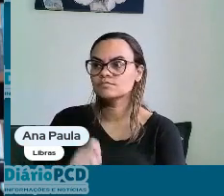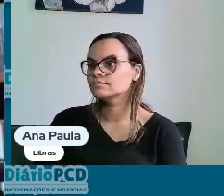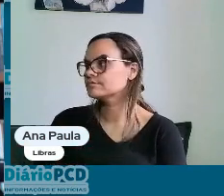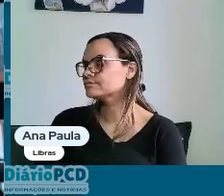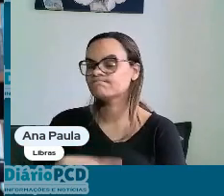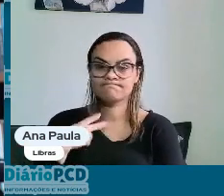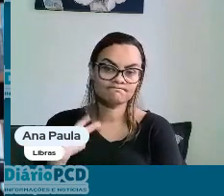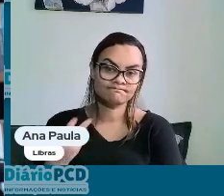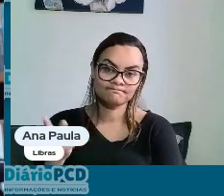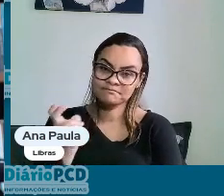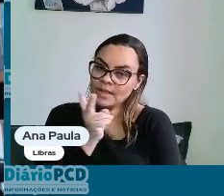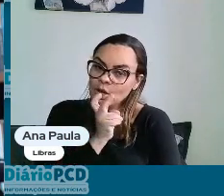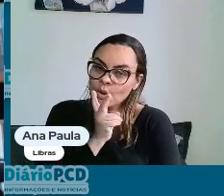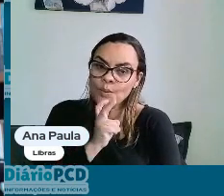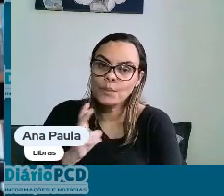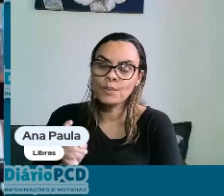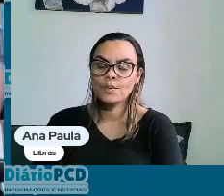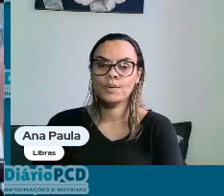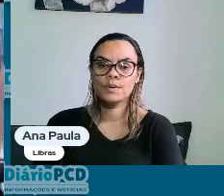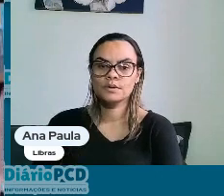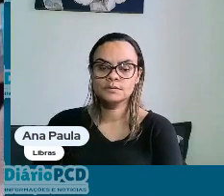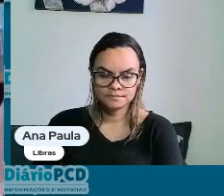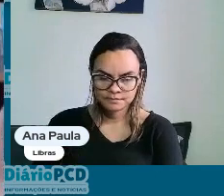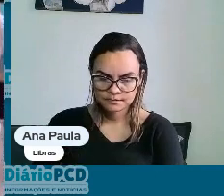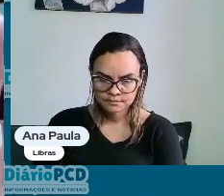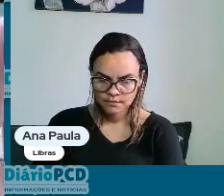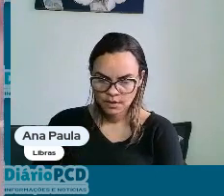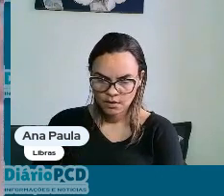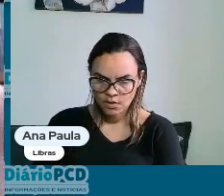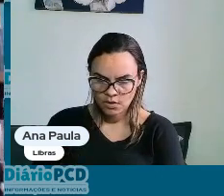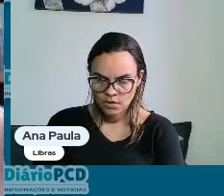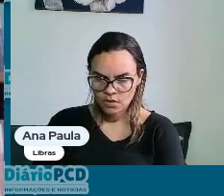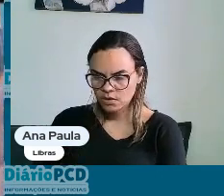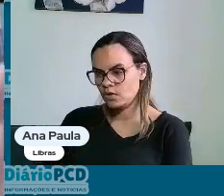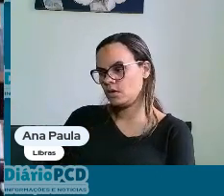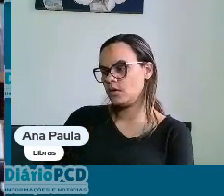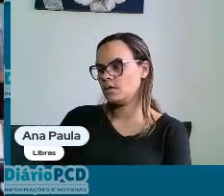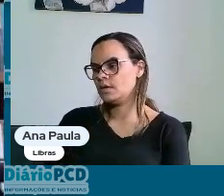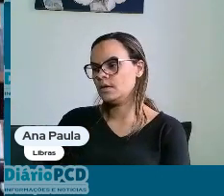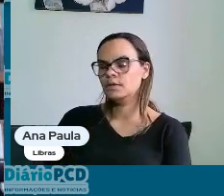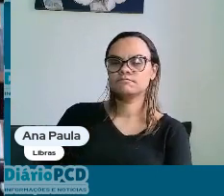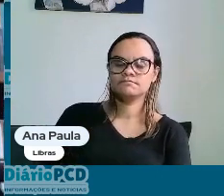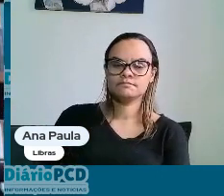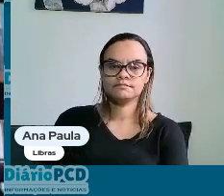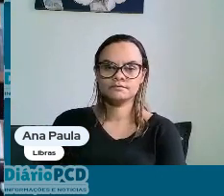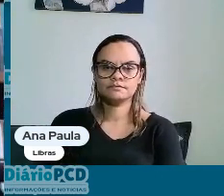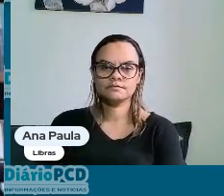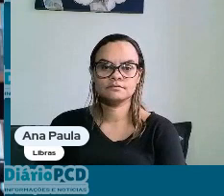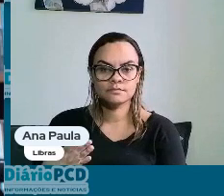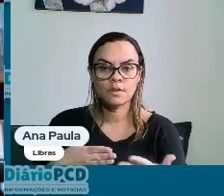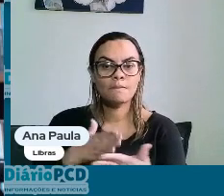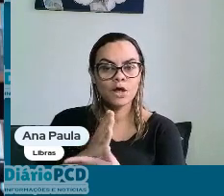ver, do ponto de vista exclusivamente doutrinário, que passou na Câmara dos